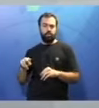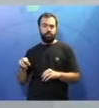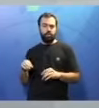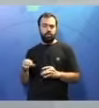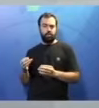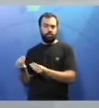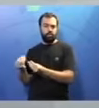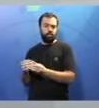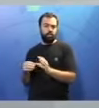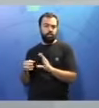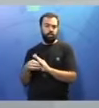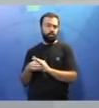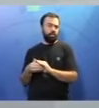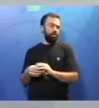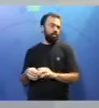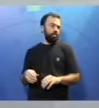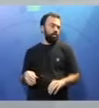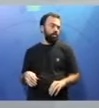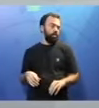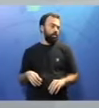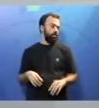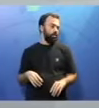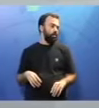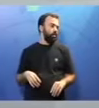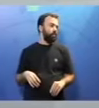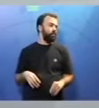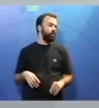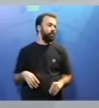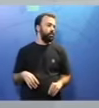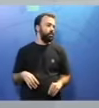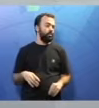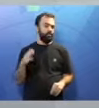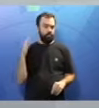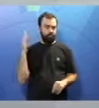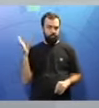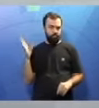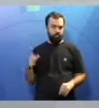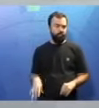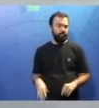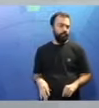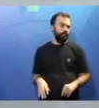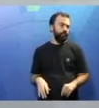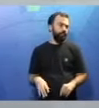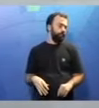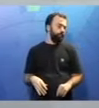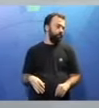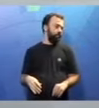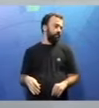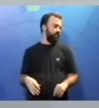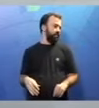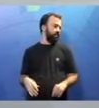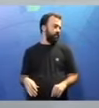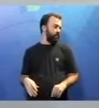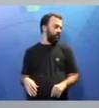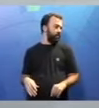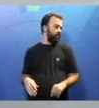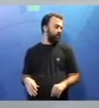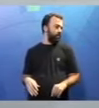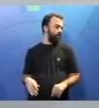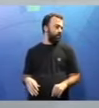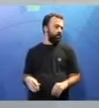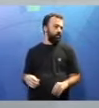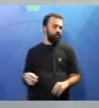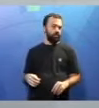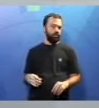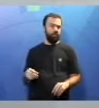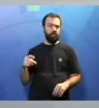também, quanto algas unicelulares, uma célula só, como essa alga, como essa euglena aqui. Os protozoários